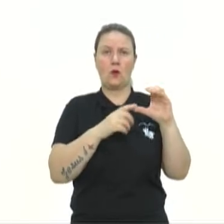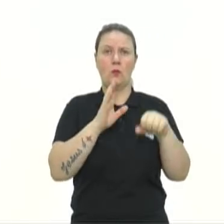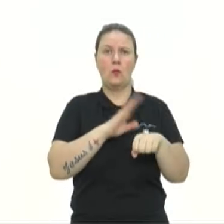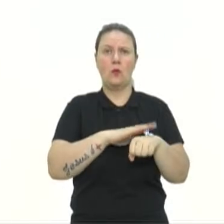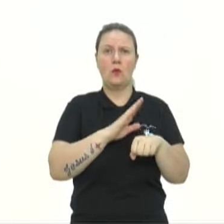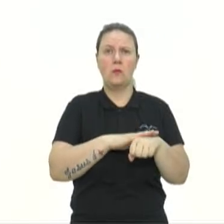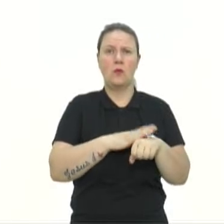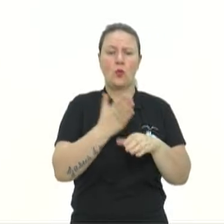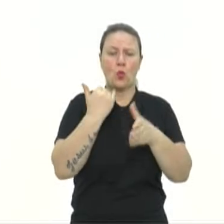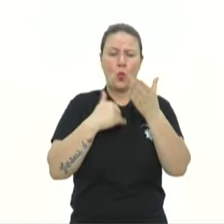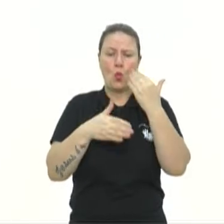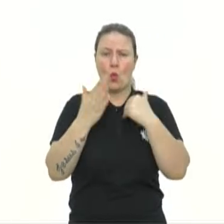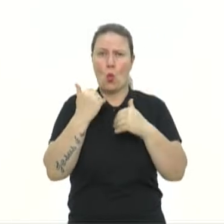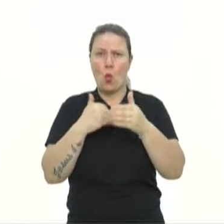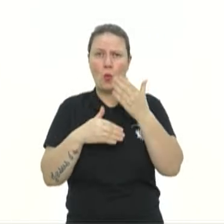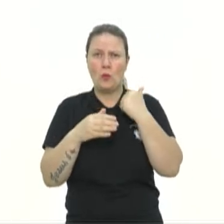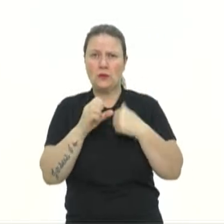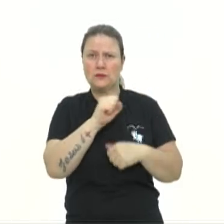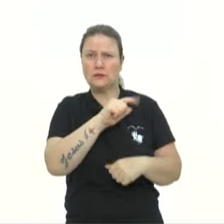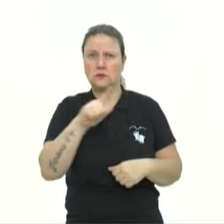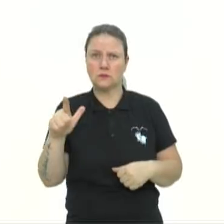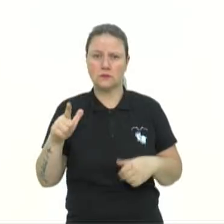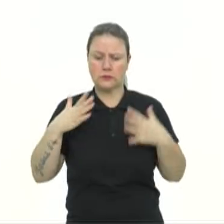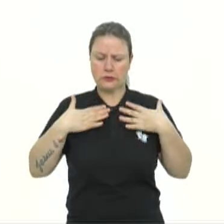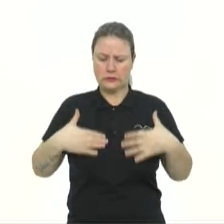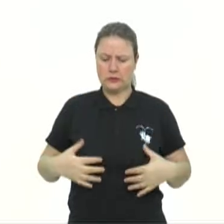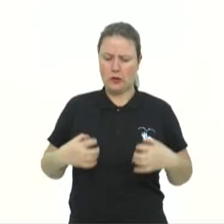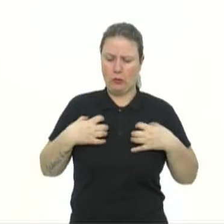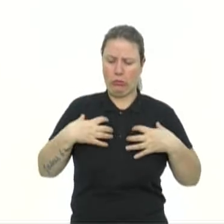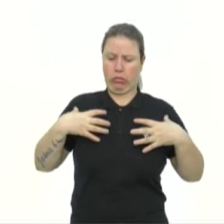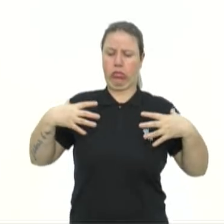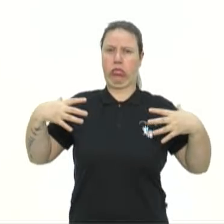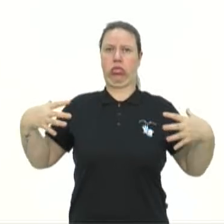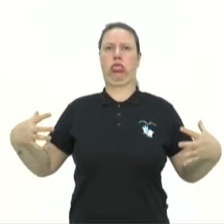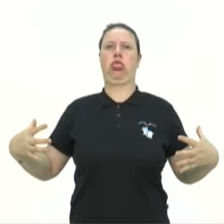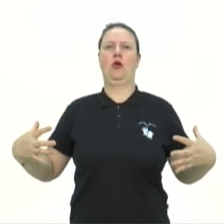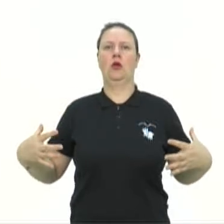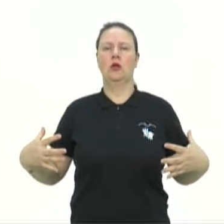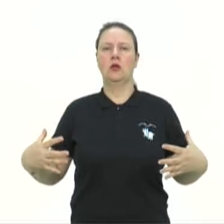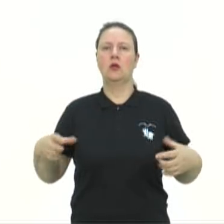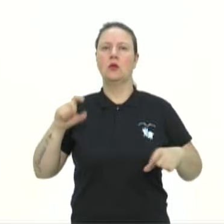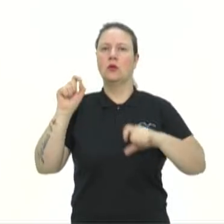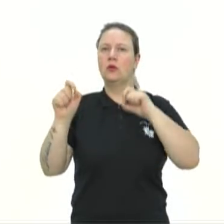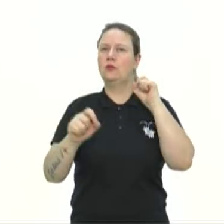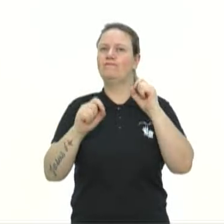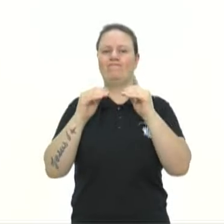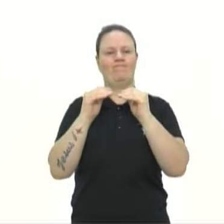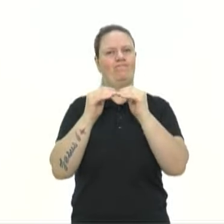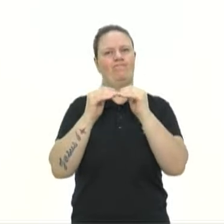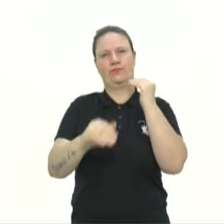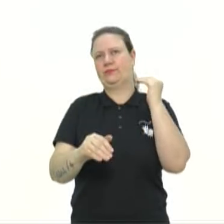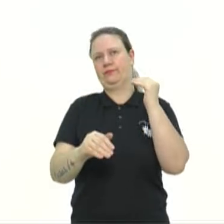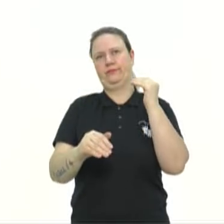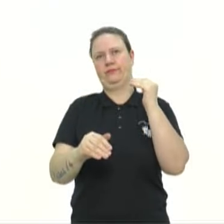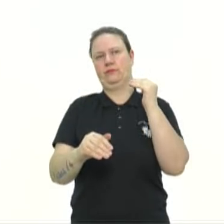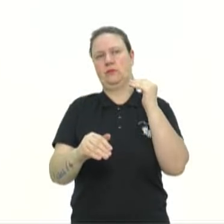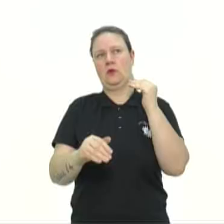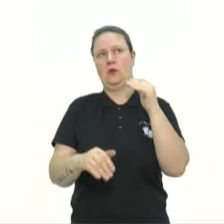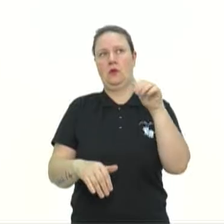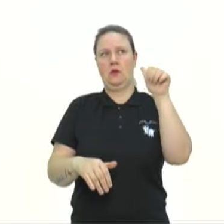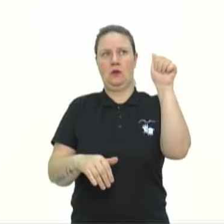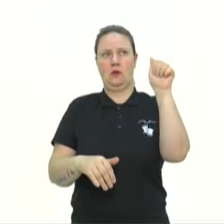corpo incha. Lembre-se que nós estávamos procurando aquela que não é de conformidade. Na letra A está escrito